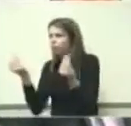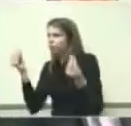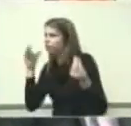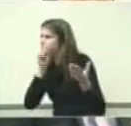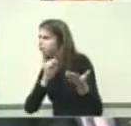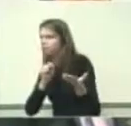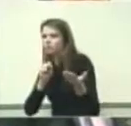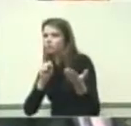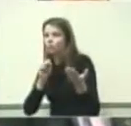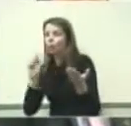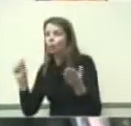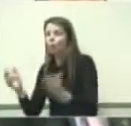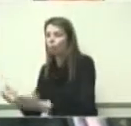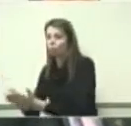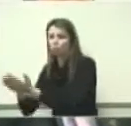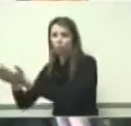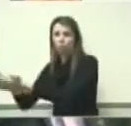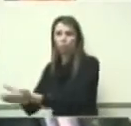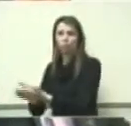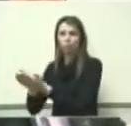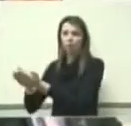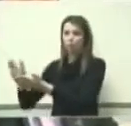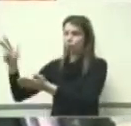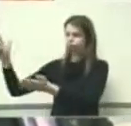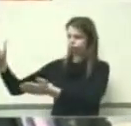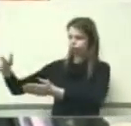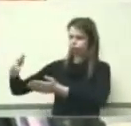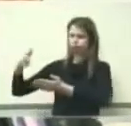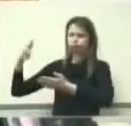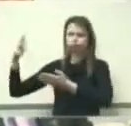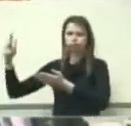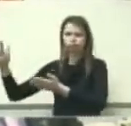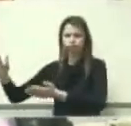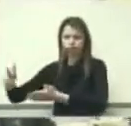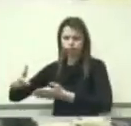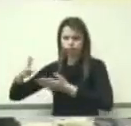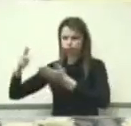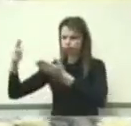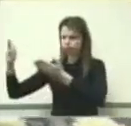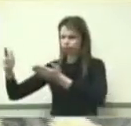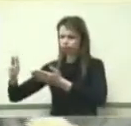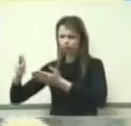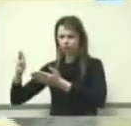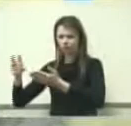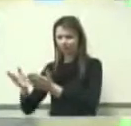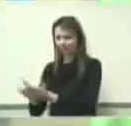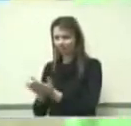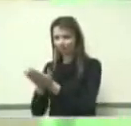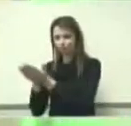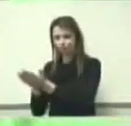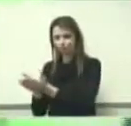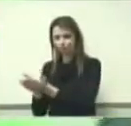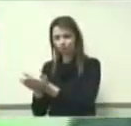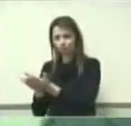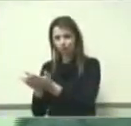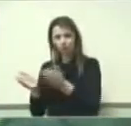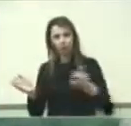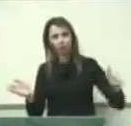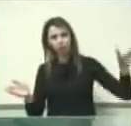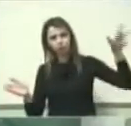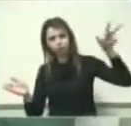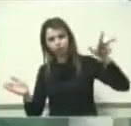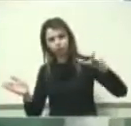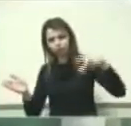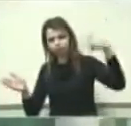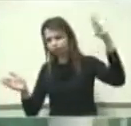sopra o vento saindo do Monte gelado e vem